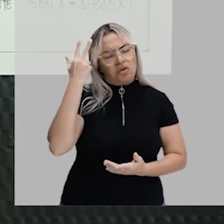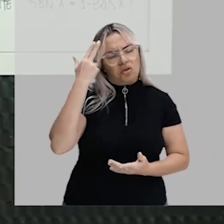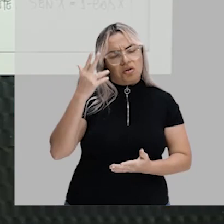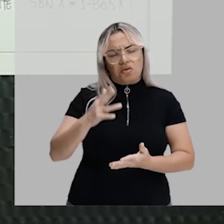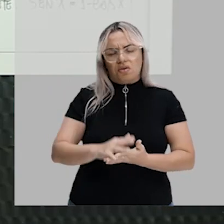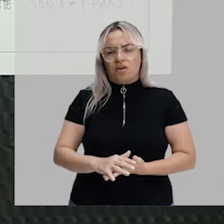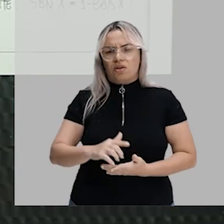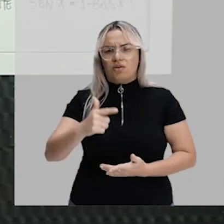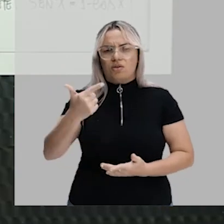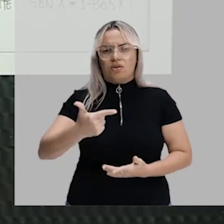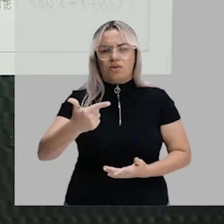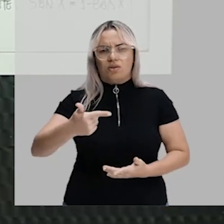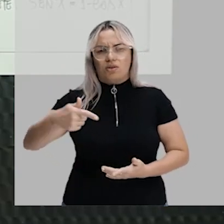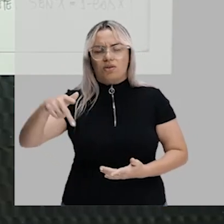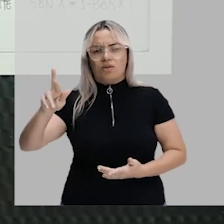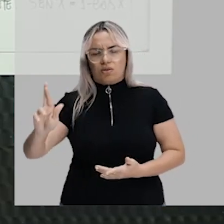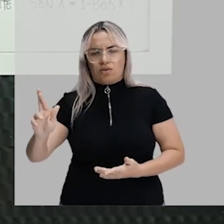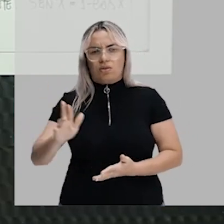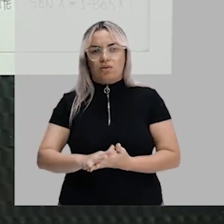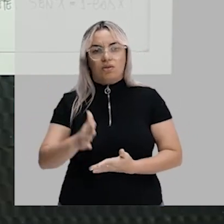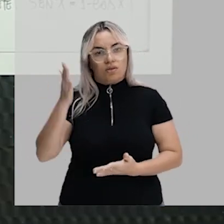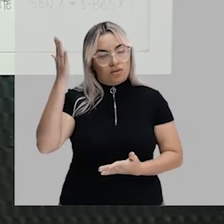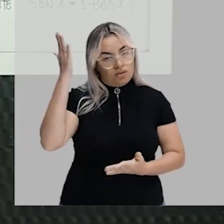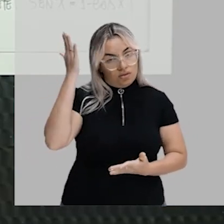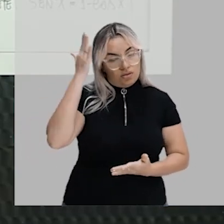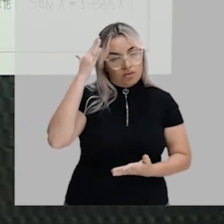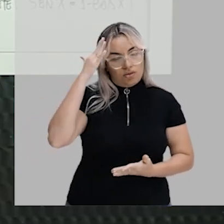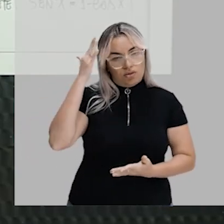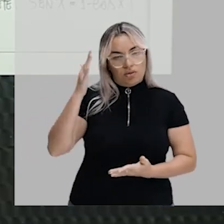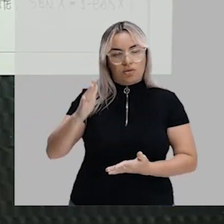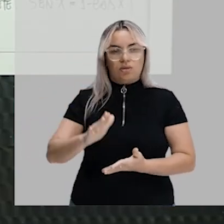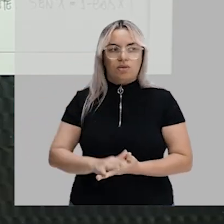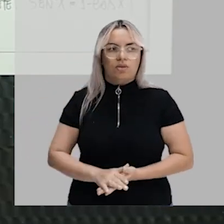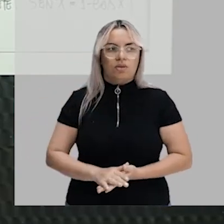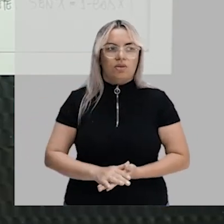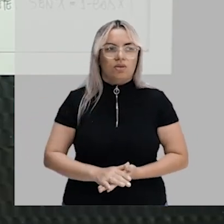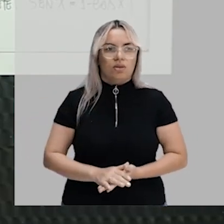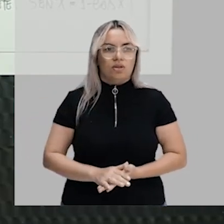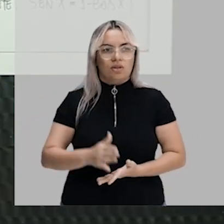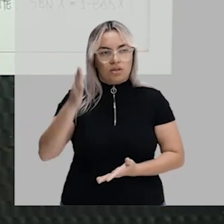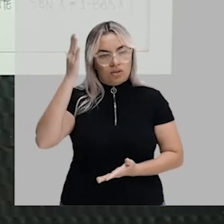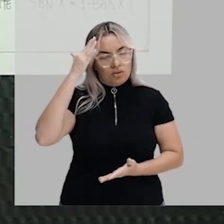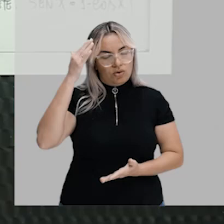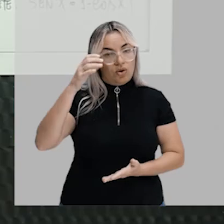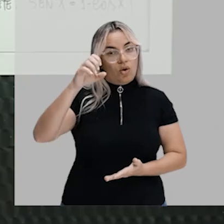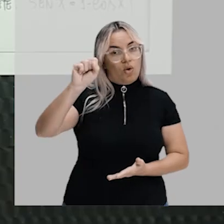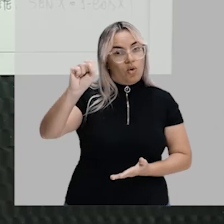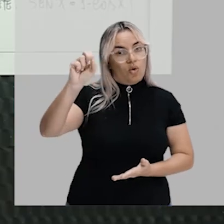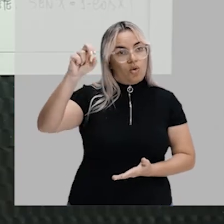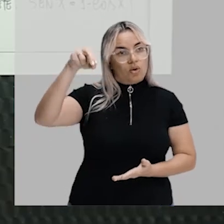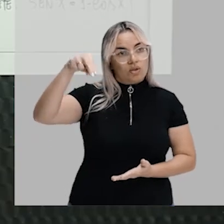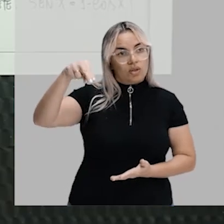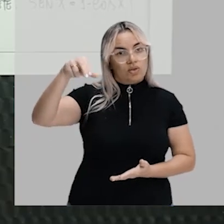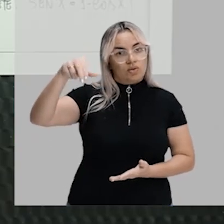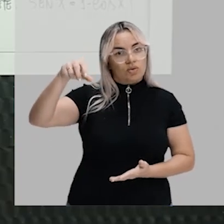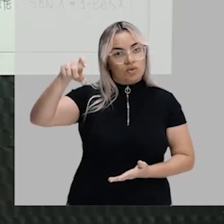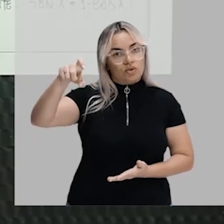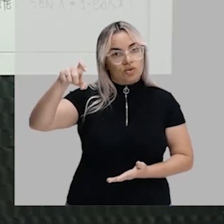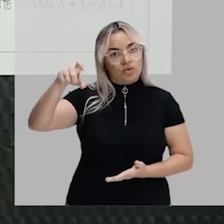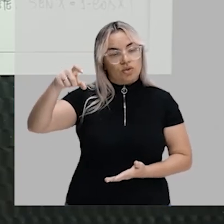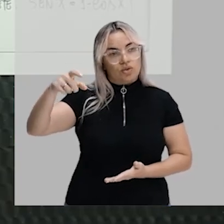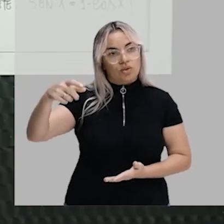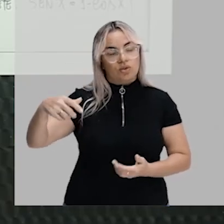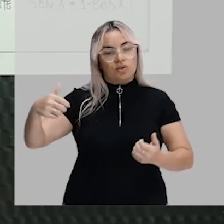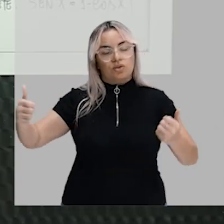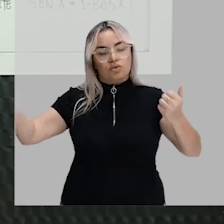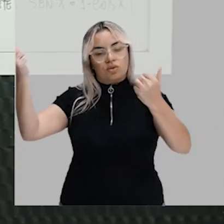trigonométrica por enquanto entenderam o começo né tirei o seno de x substituir por y Então vamos lá Delta vai ser igual